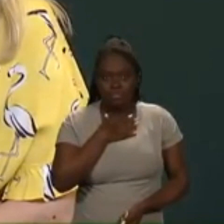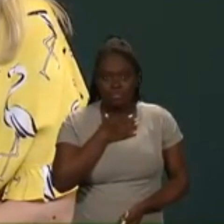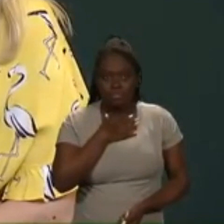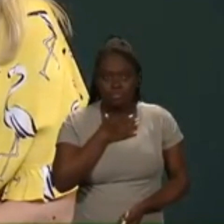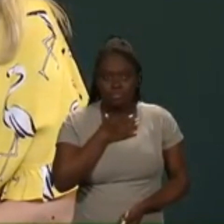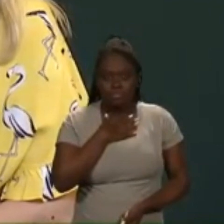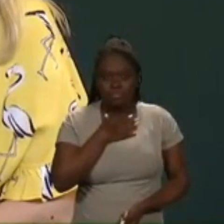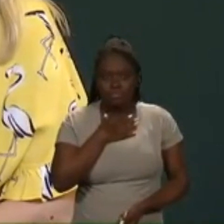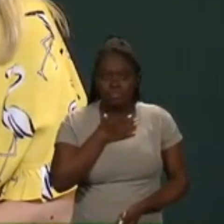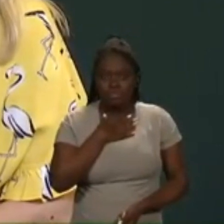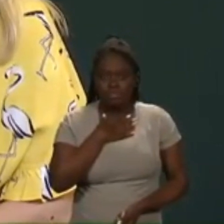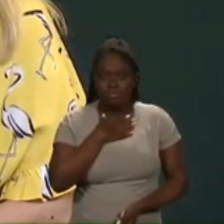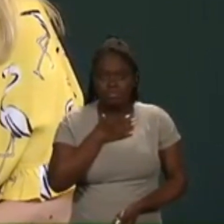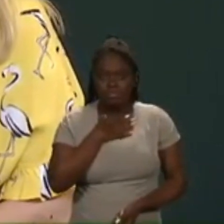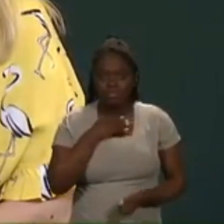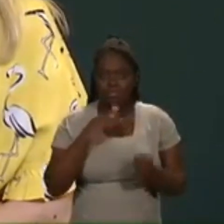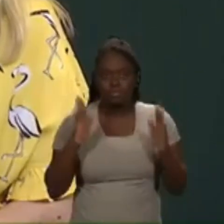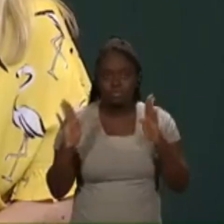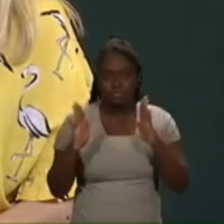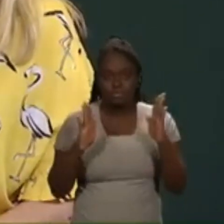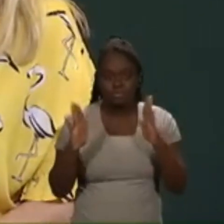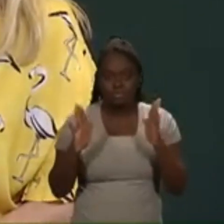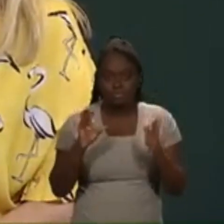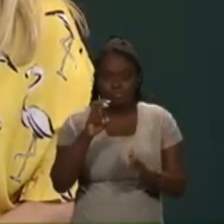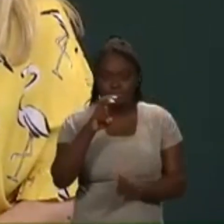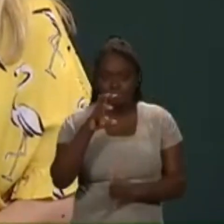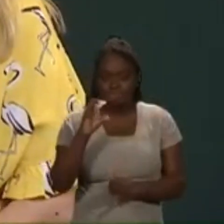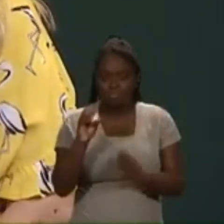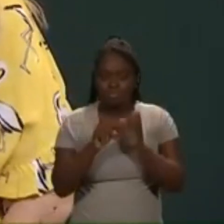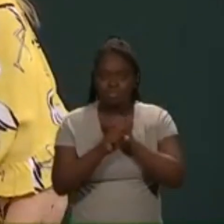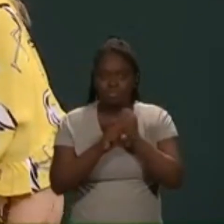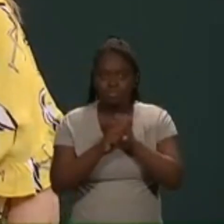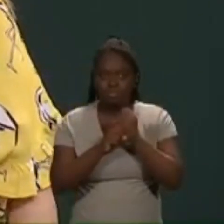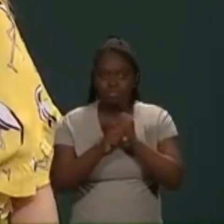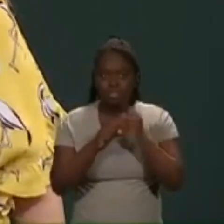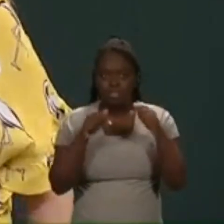Durante esses 50 anos aqui na Lagoinha,